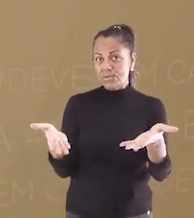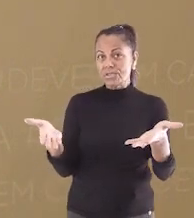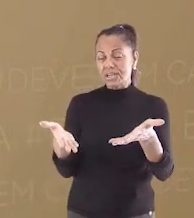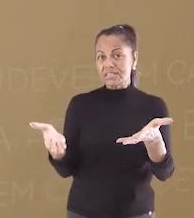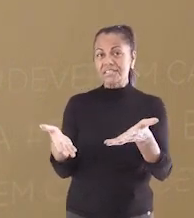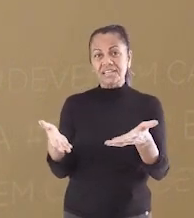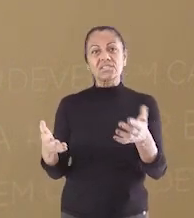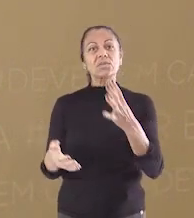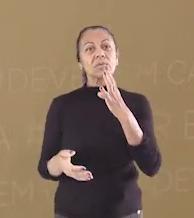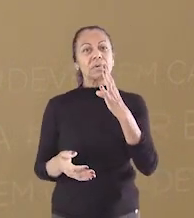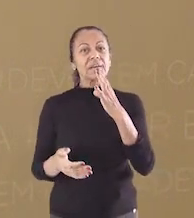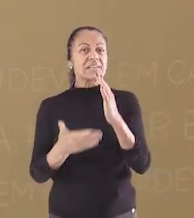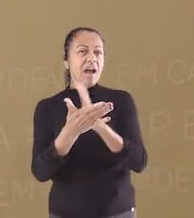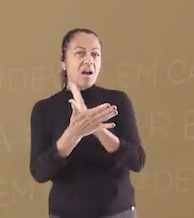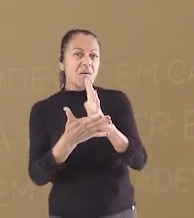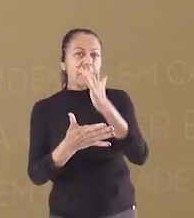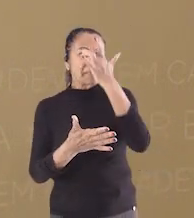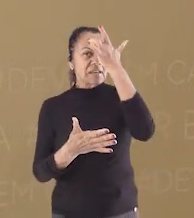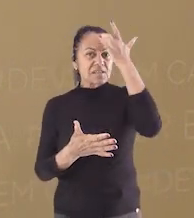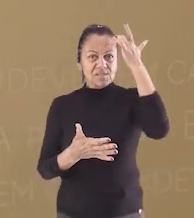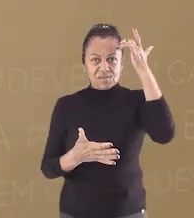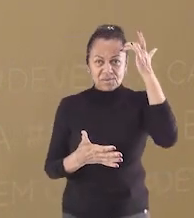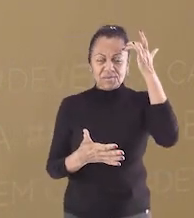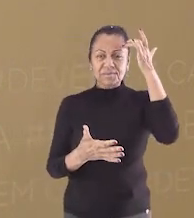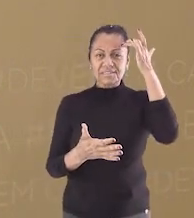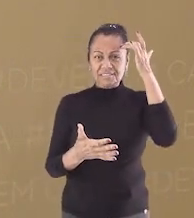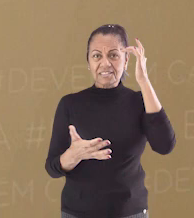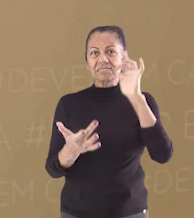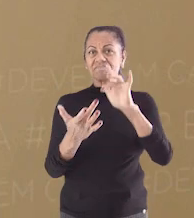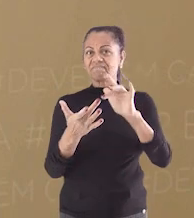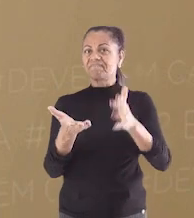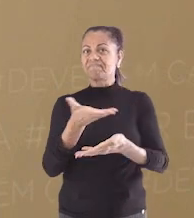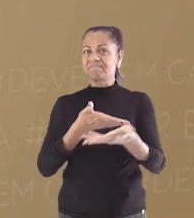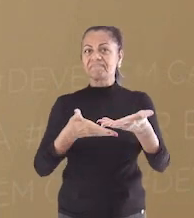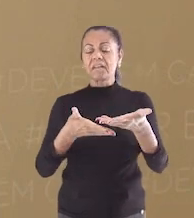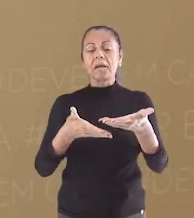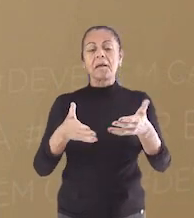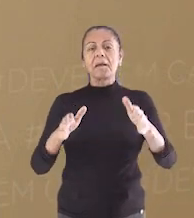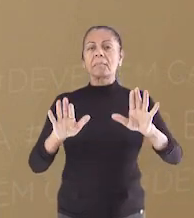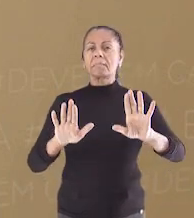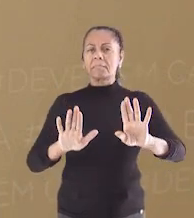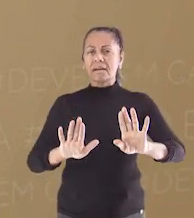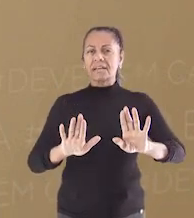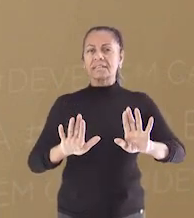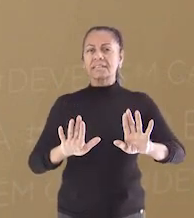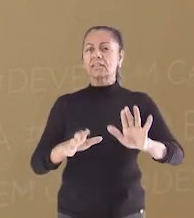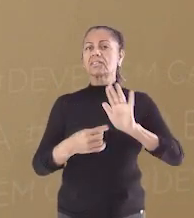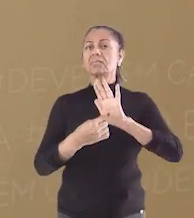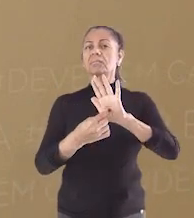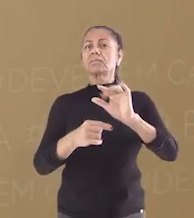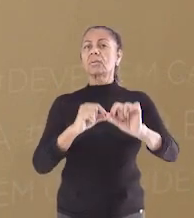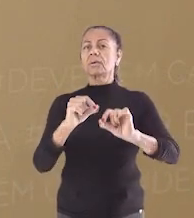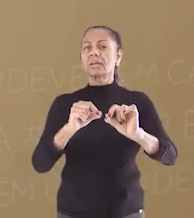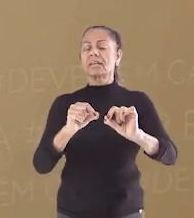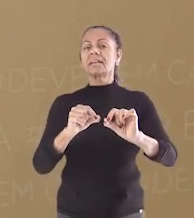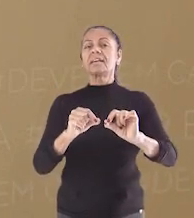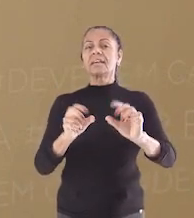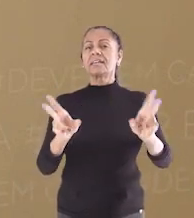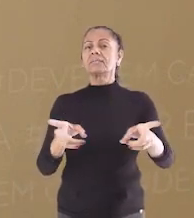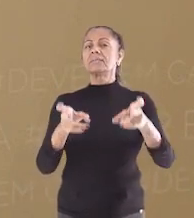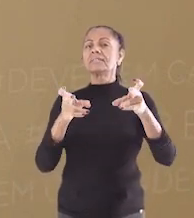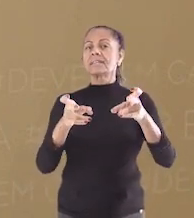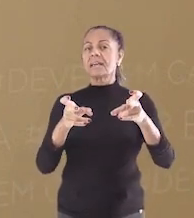estão presentes em nosso meio que vivemos. Conhecemos alguns fiéis que fazem parte do nosso convívio. Diante